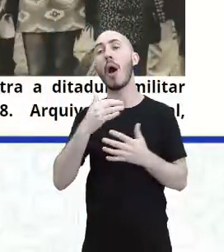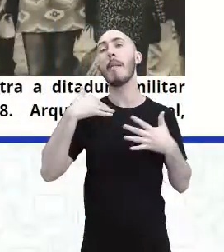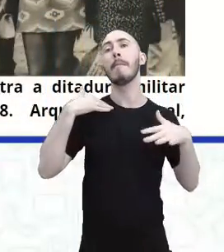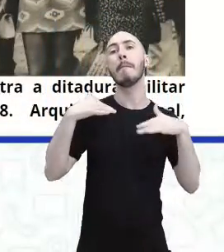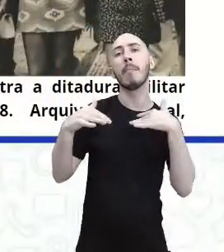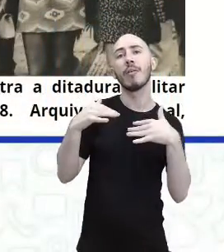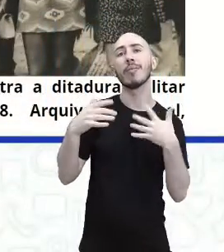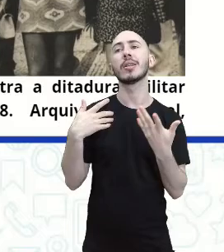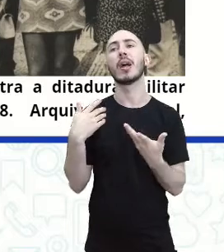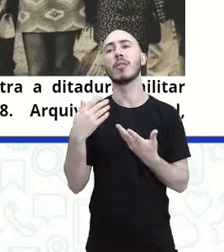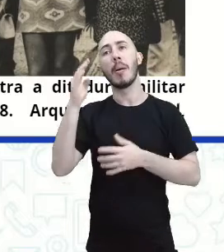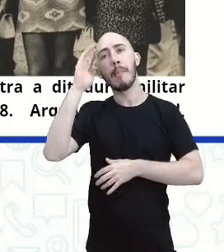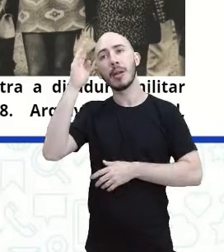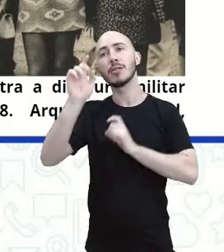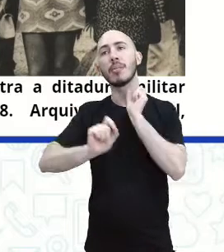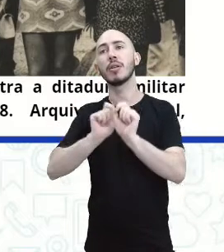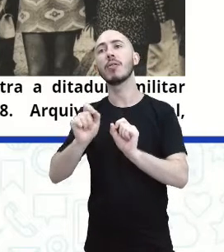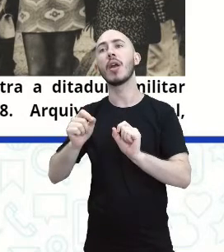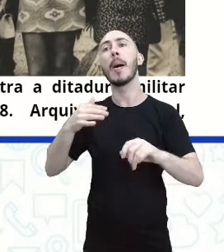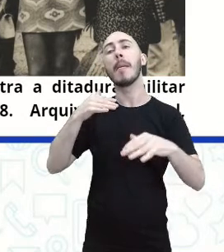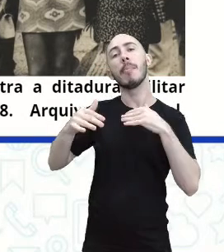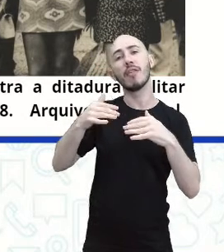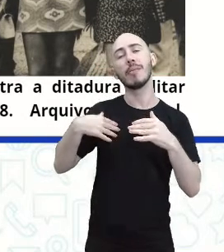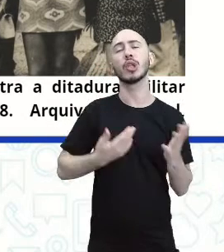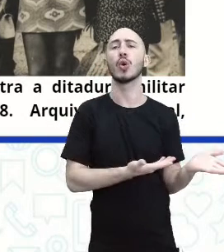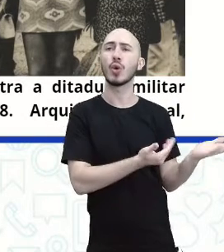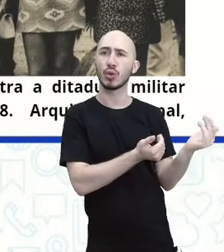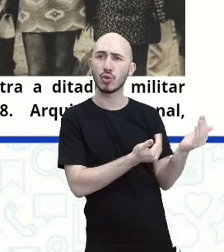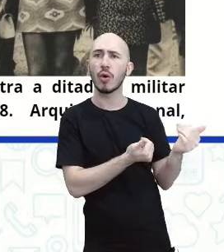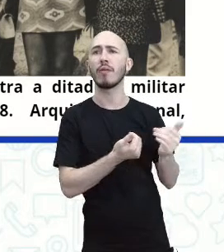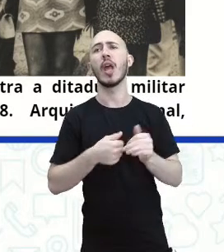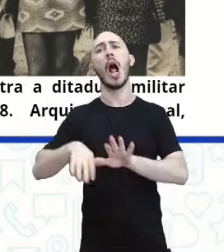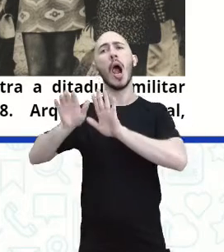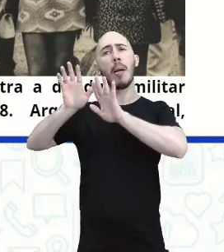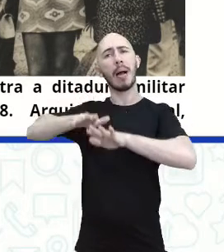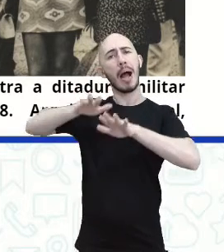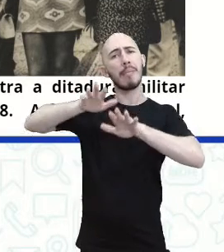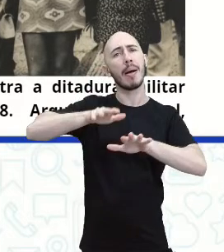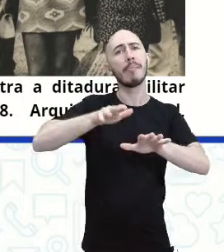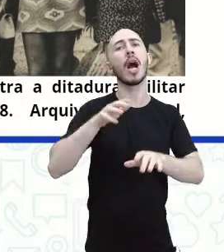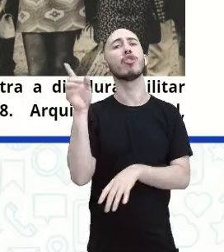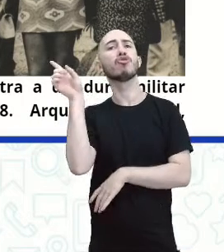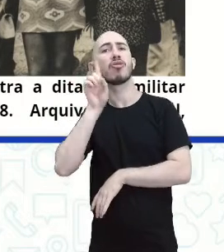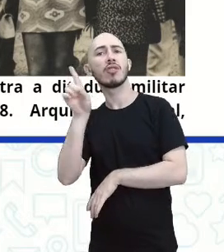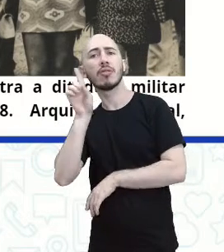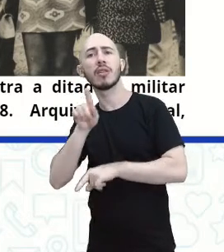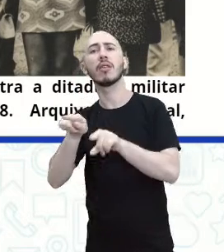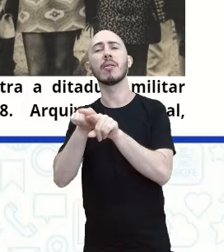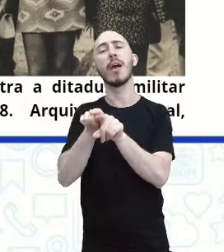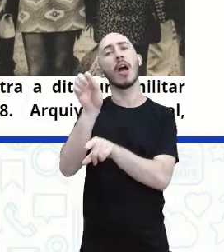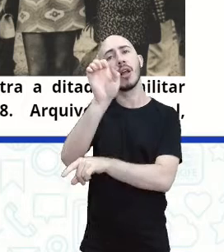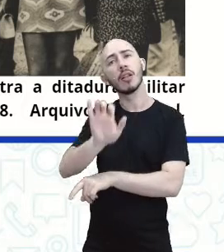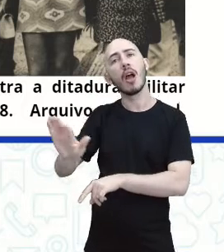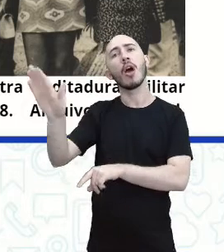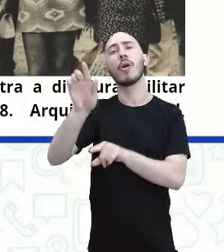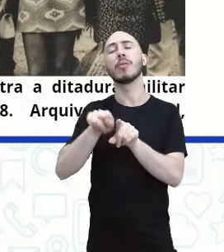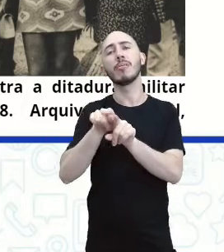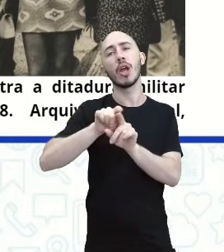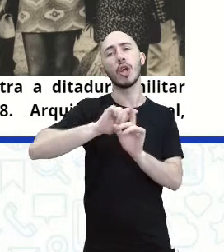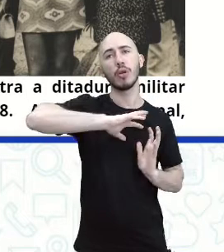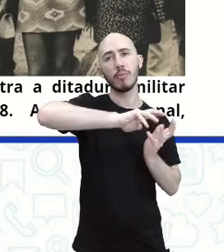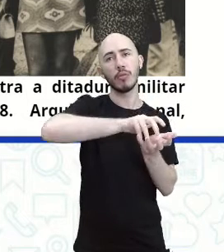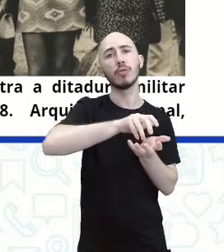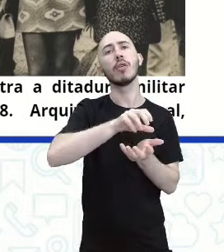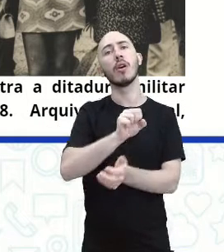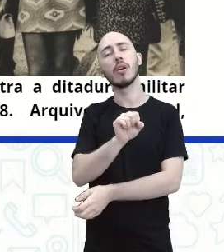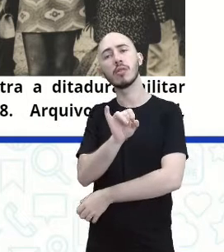movimentado, sobretudo pelos movimentos da juventude, isso nos Estados Unidos, na Europa, no próprio mundo soviético, a gente teve a